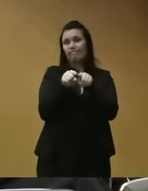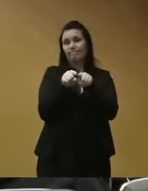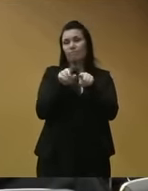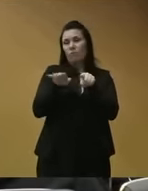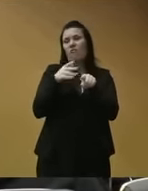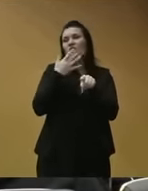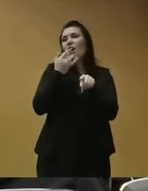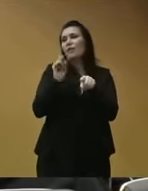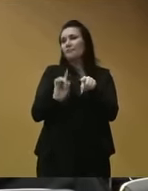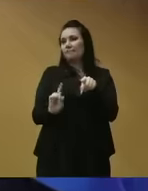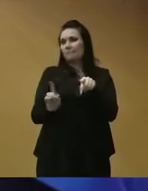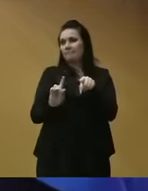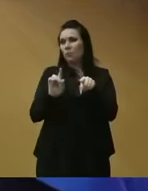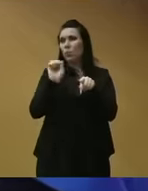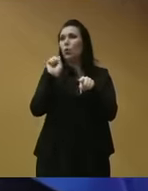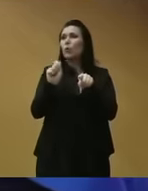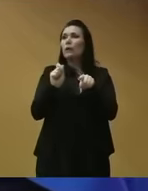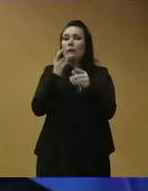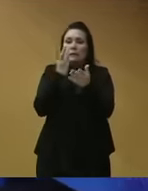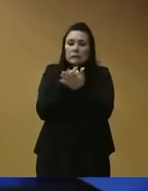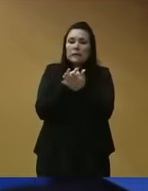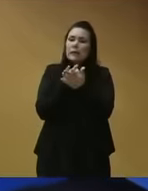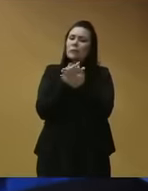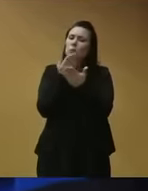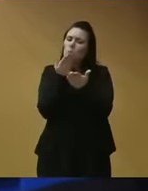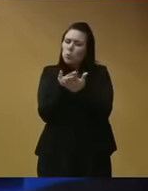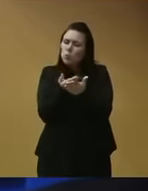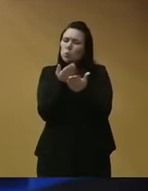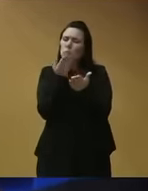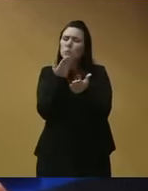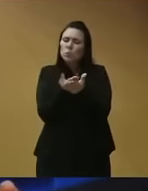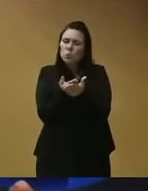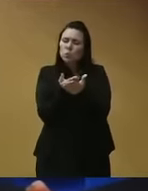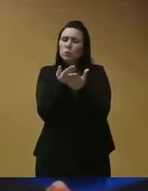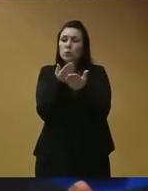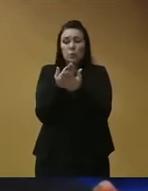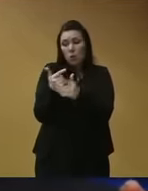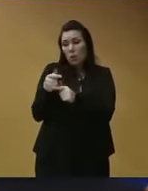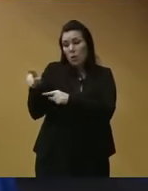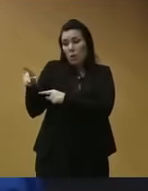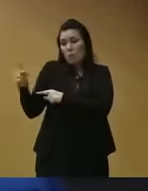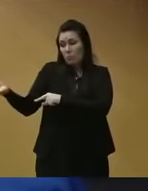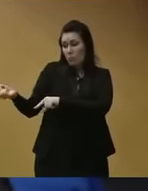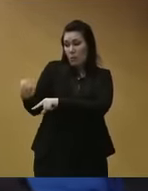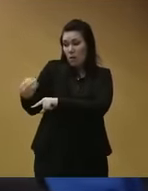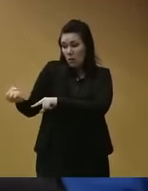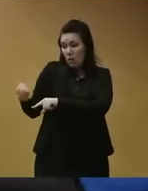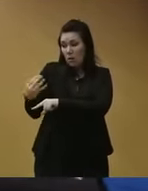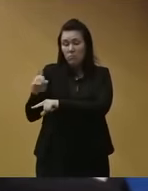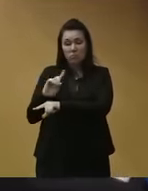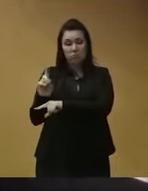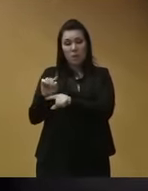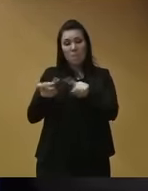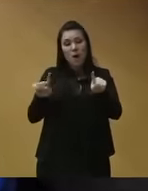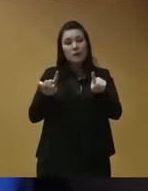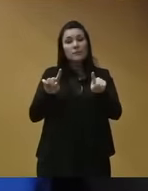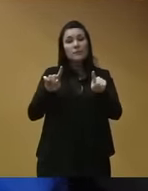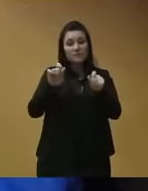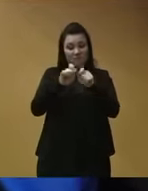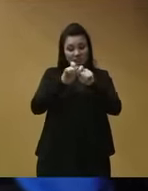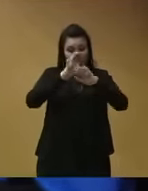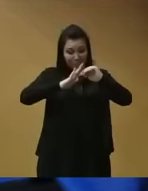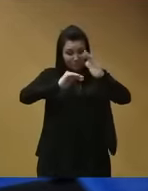fácil. Manter-se atualizado sem os professores, mas fazer não vai ser fácil.